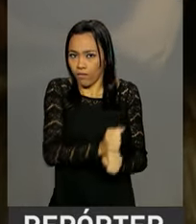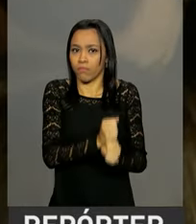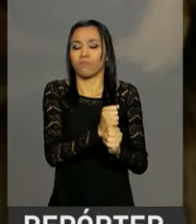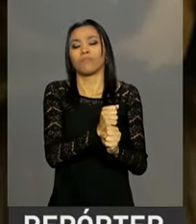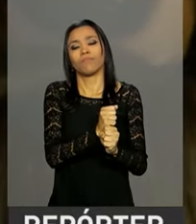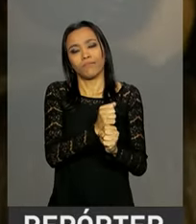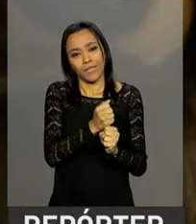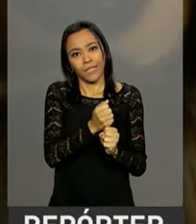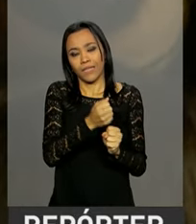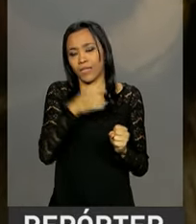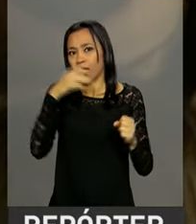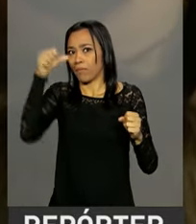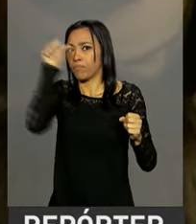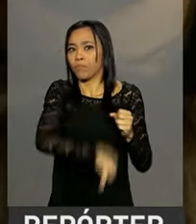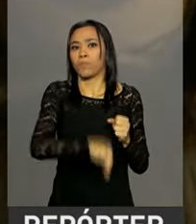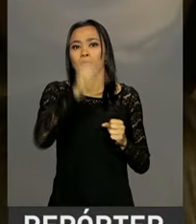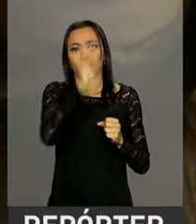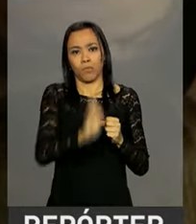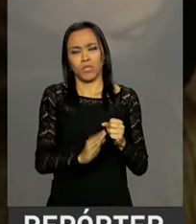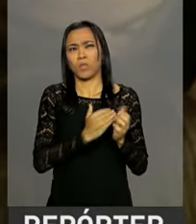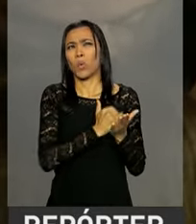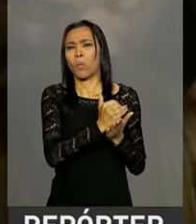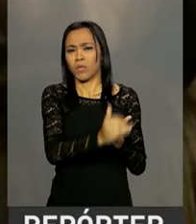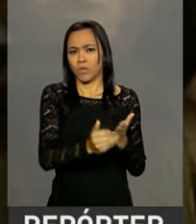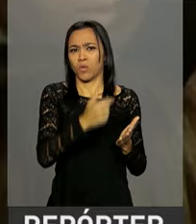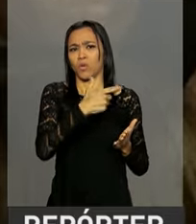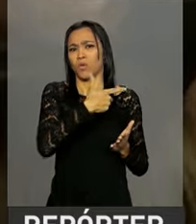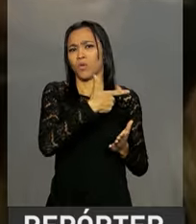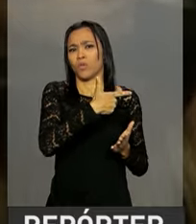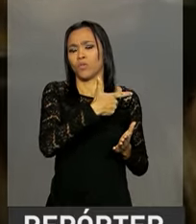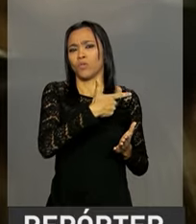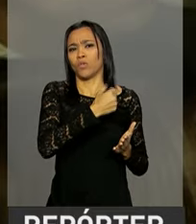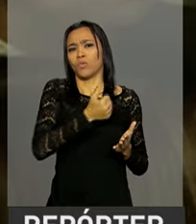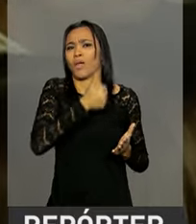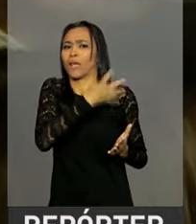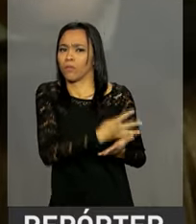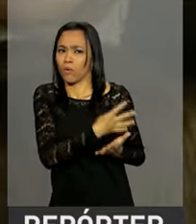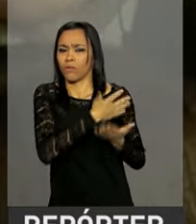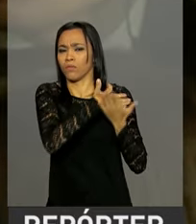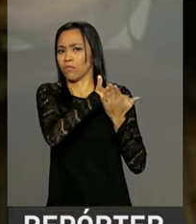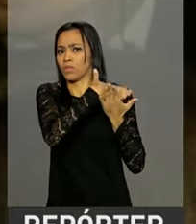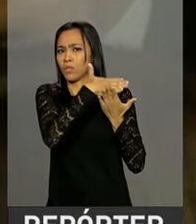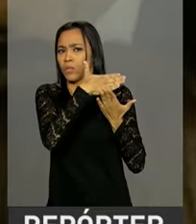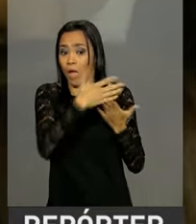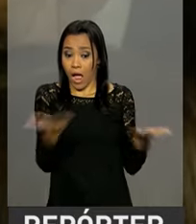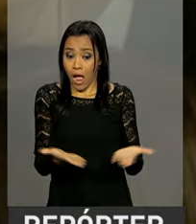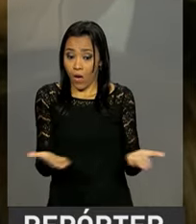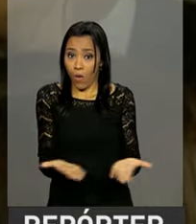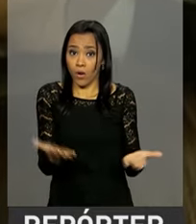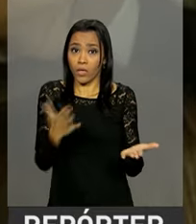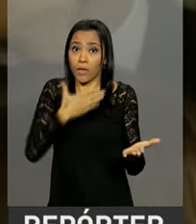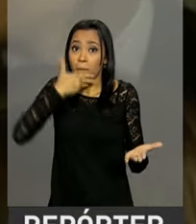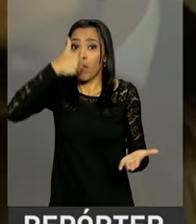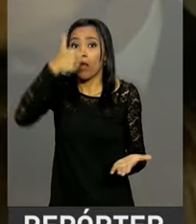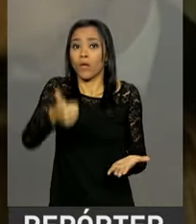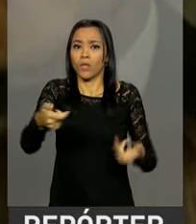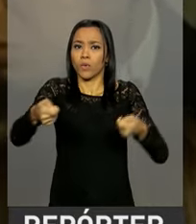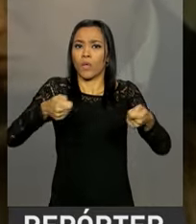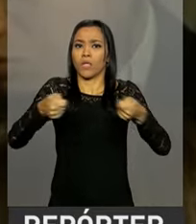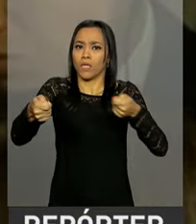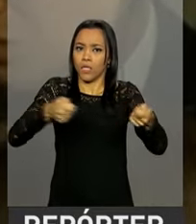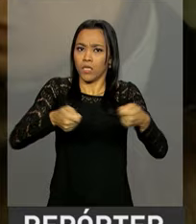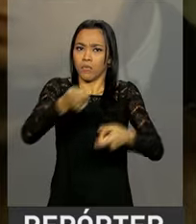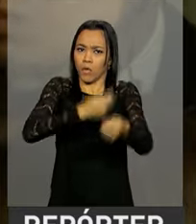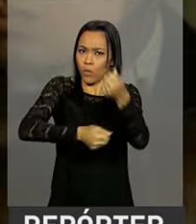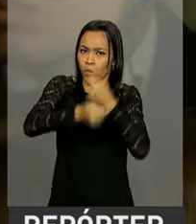da história do Brasil, começou no final de 14, né, e agora está começando a estabilizar finalmente, com todas